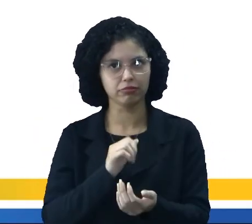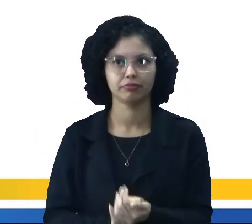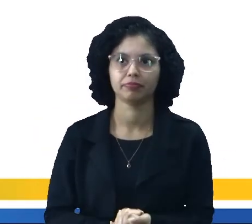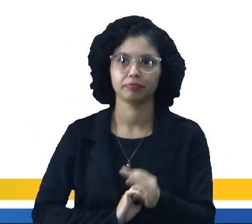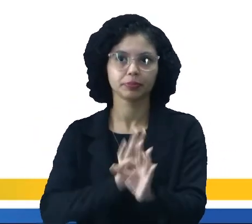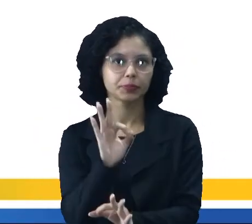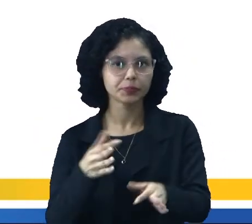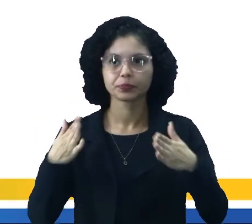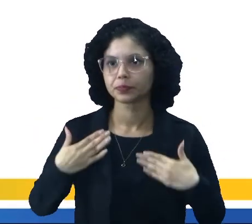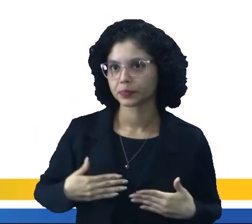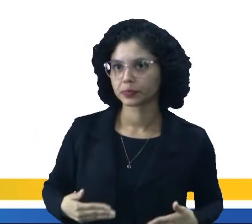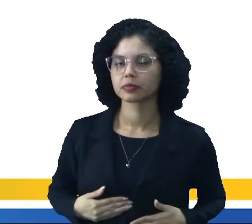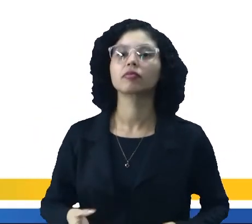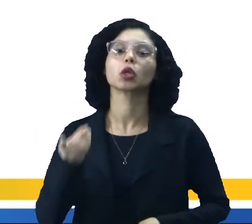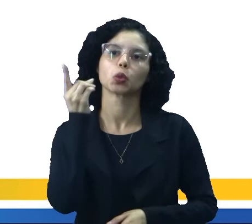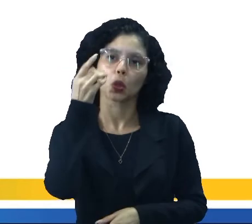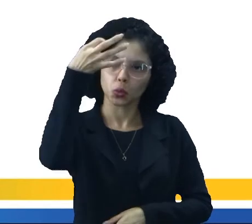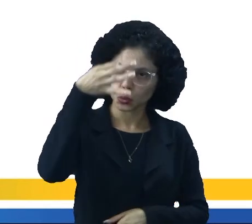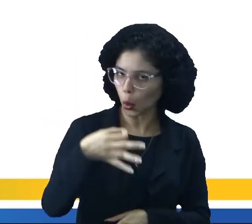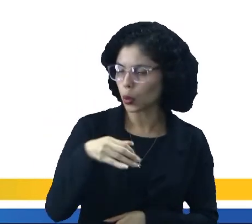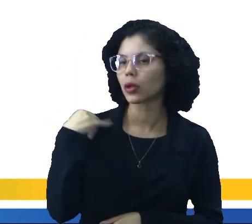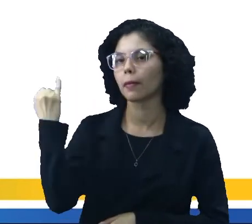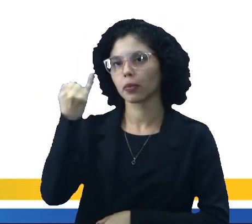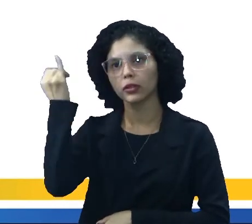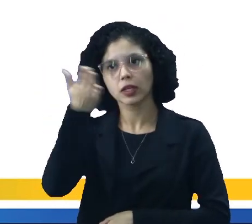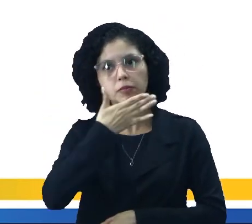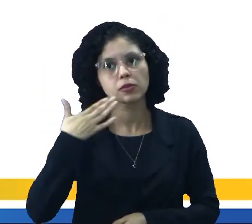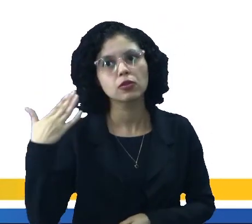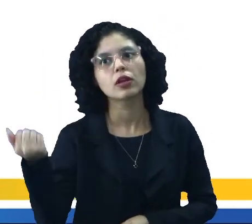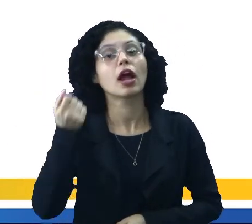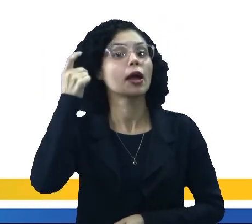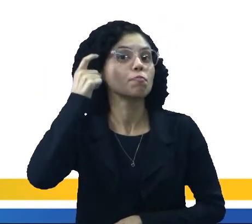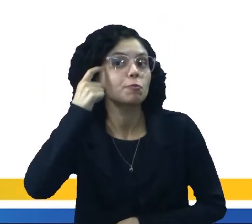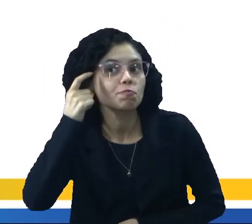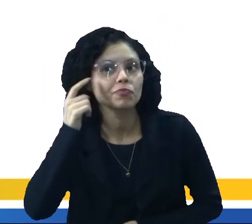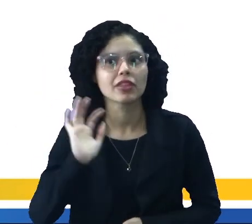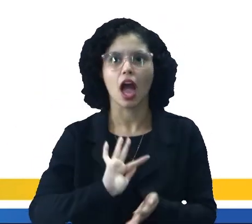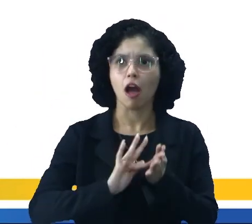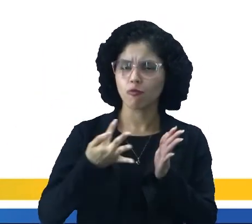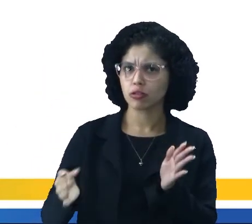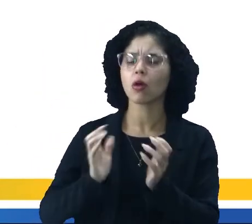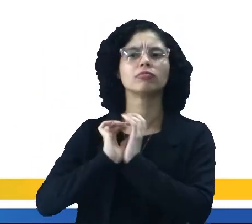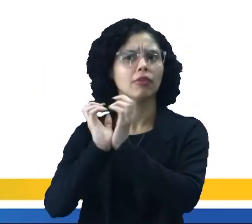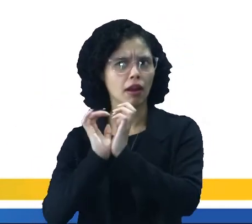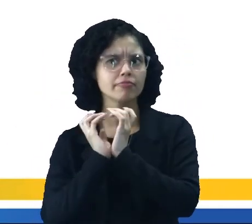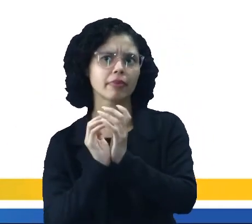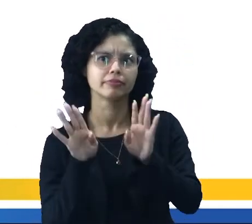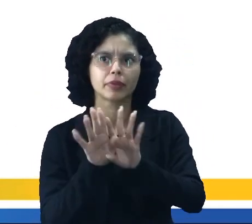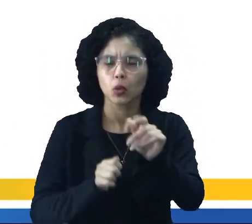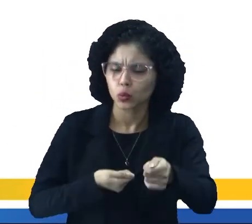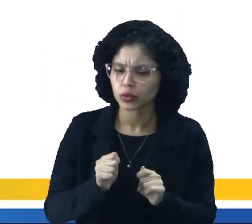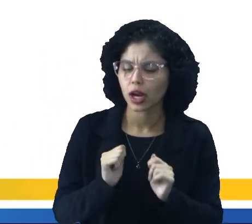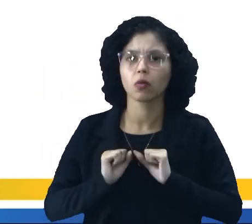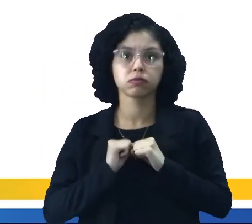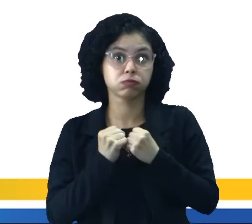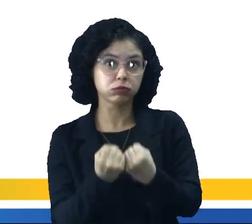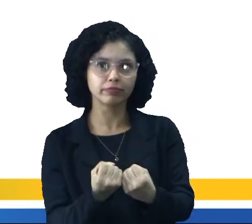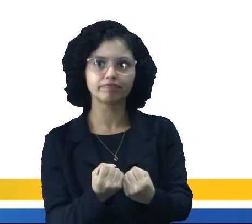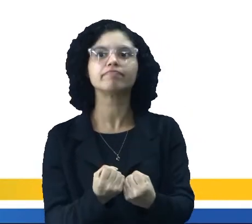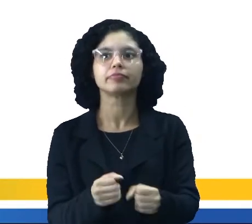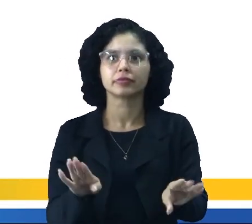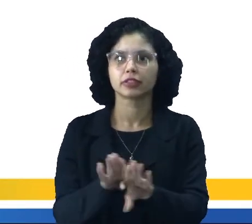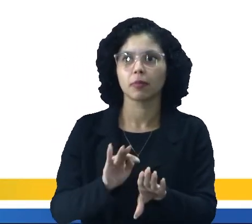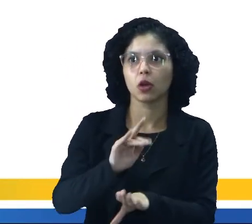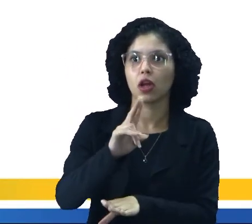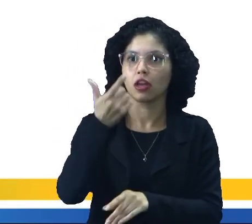o condicionamento físico em dia é importante para melhorar a memória e a função cerebral, controlar o peso e o